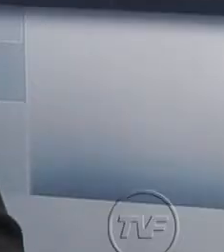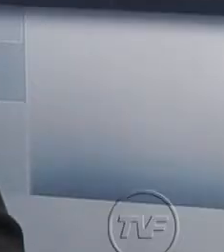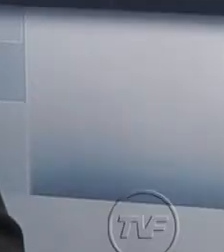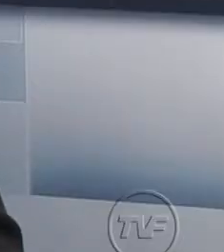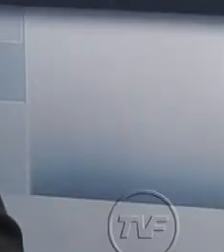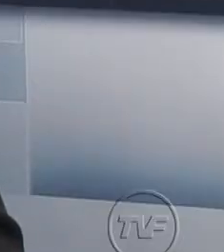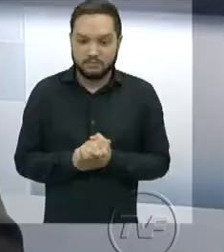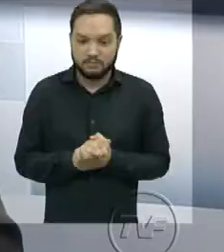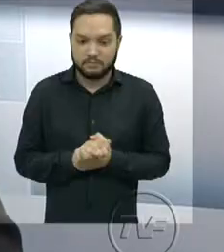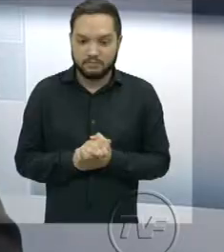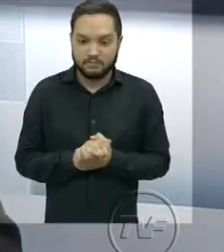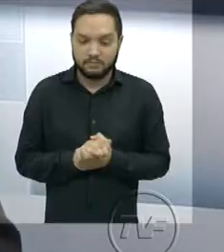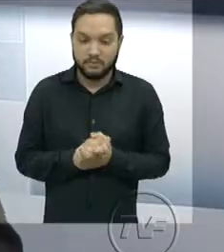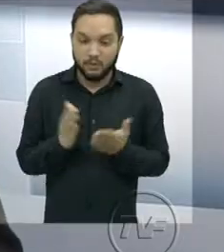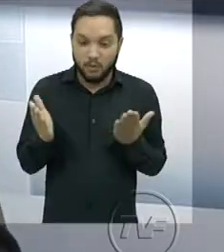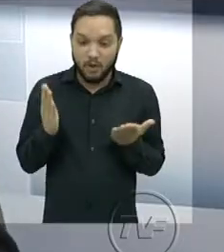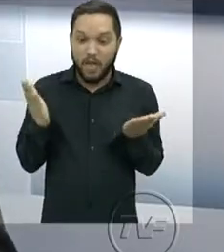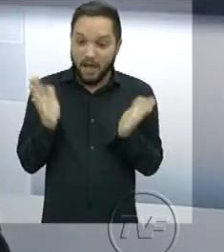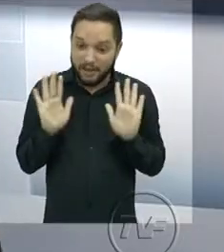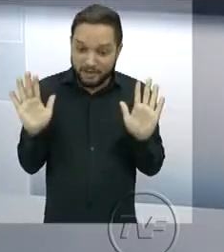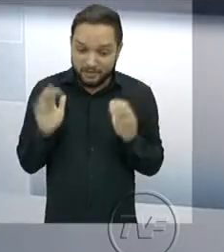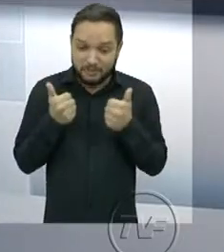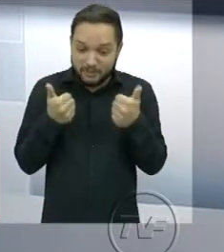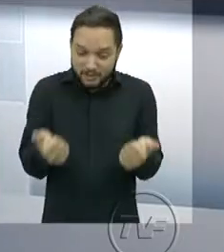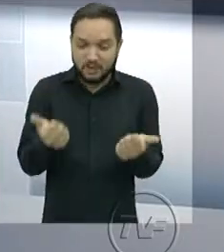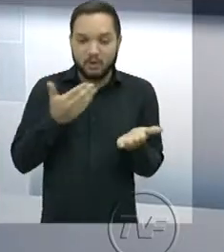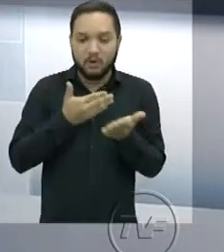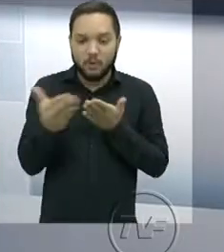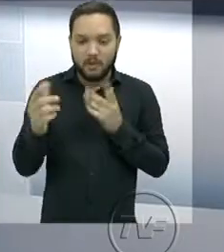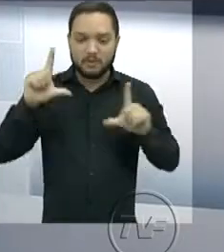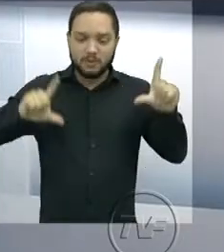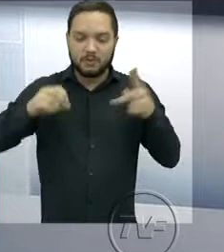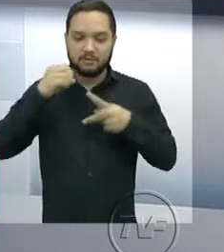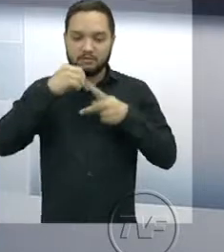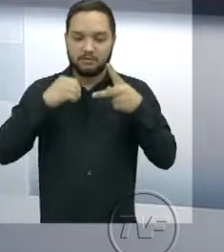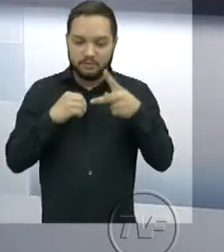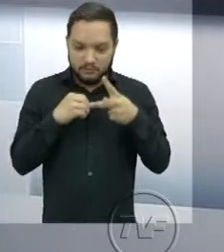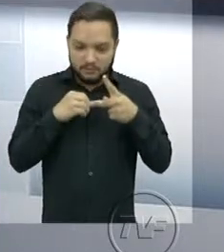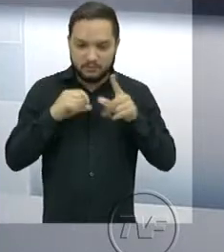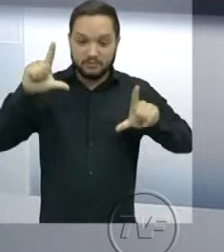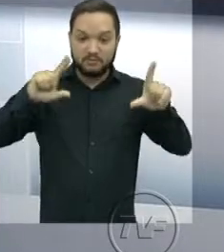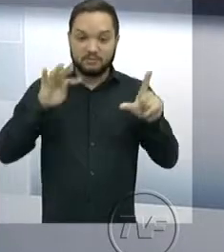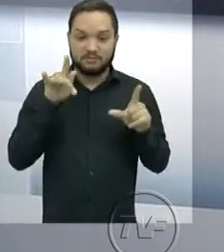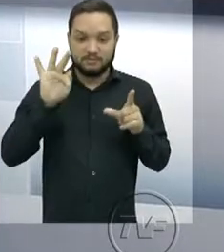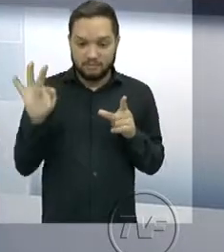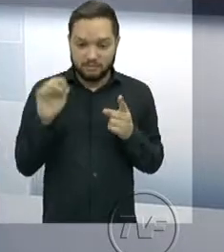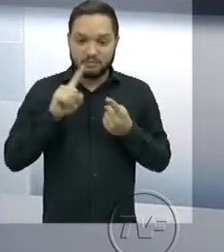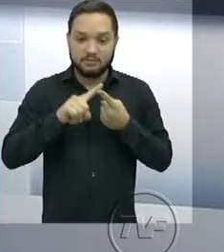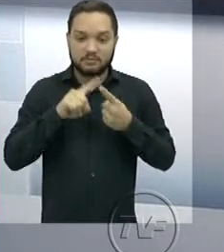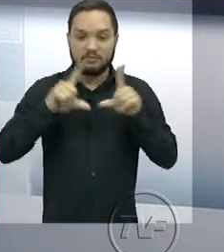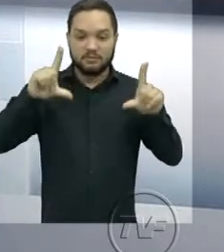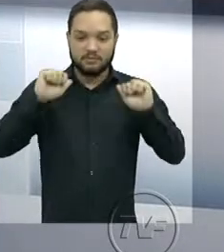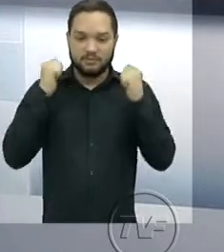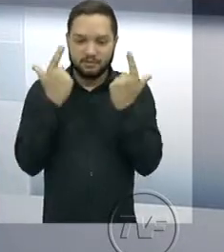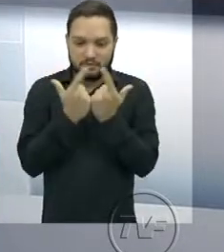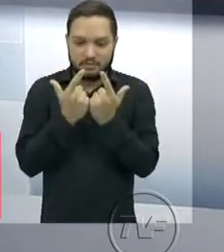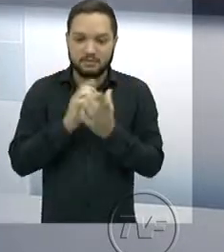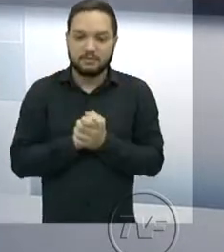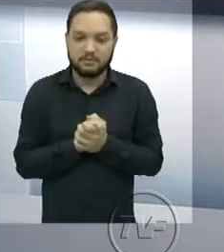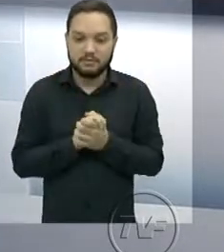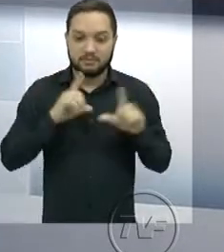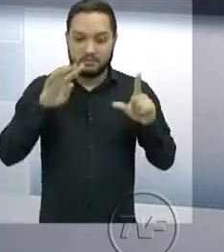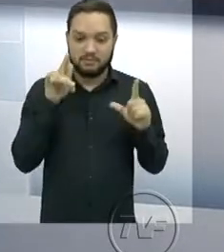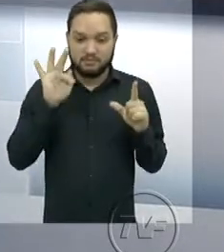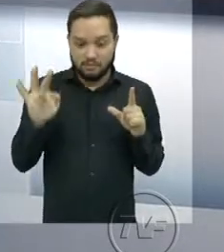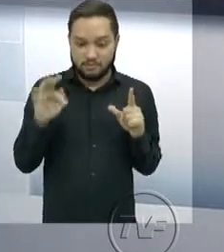Olá, tudo bem? Estamos começando agora o programa Pela Ordem, pela TV Fortaleza e também pela TV Assembleia. TV